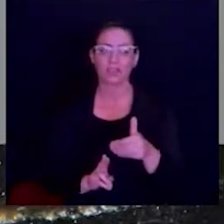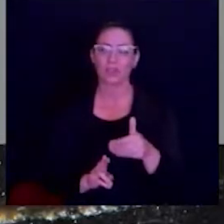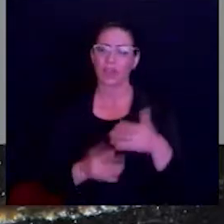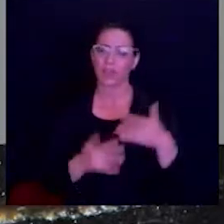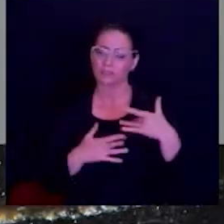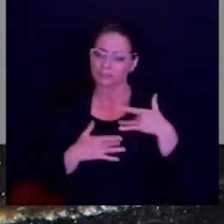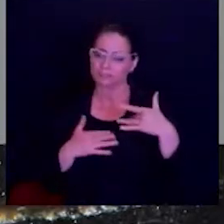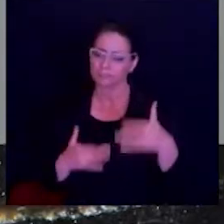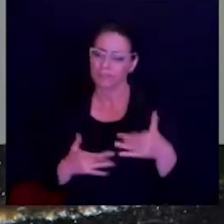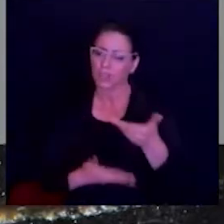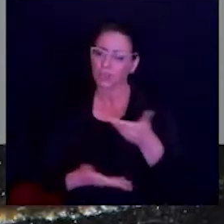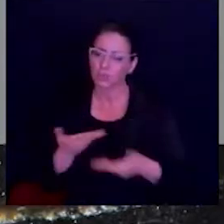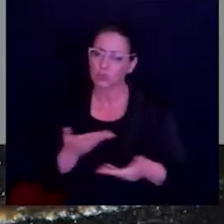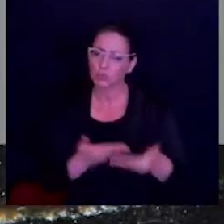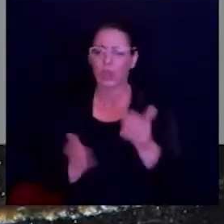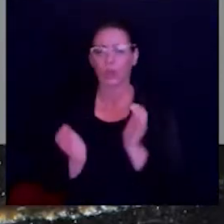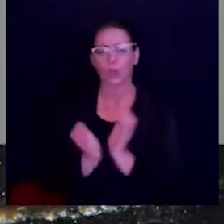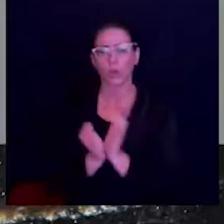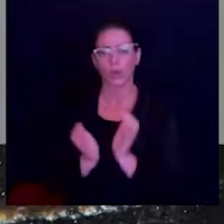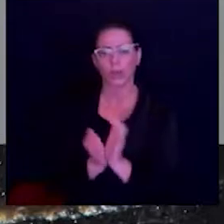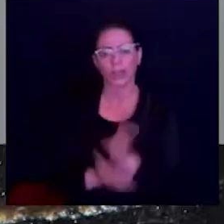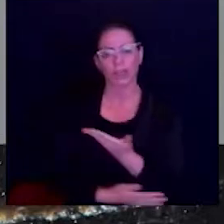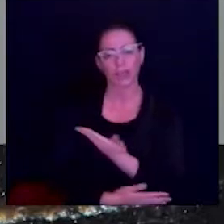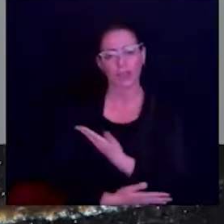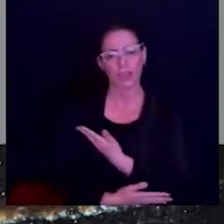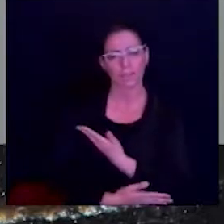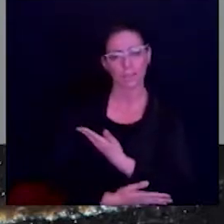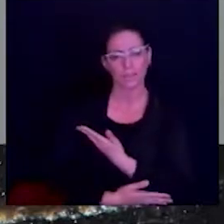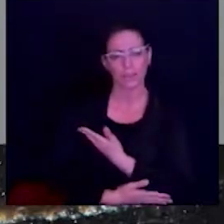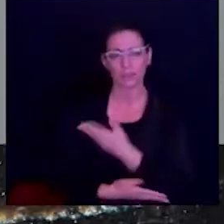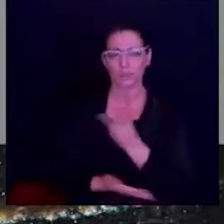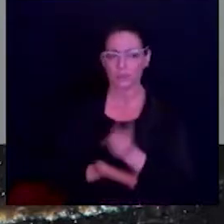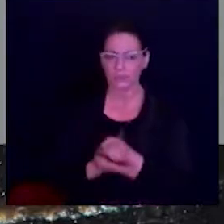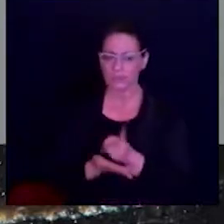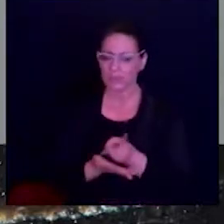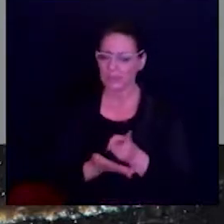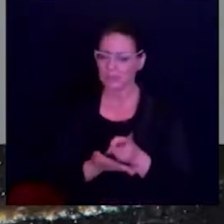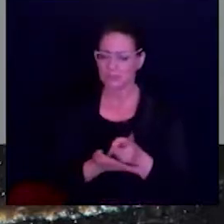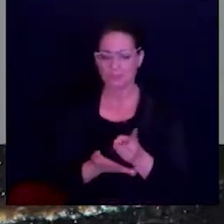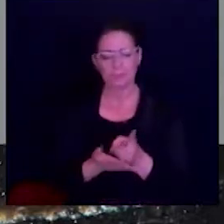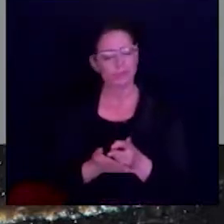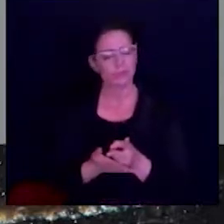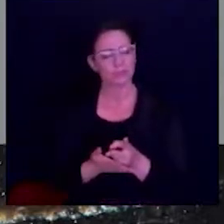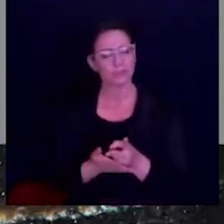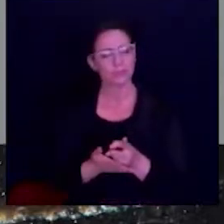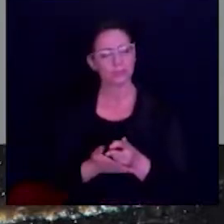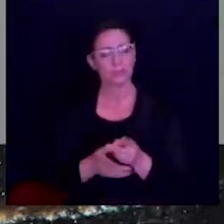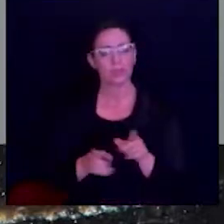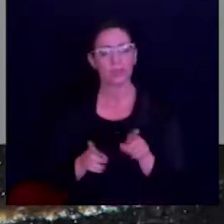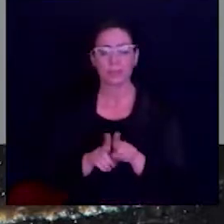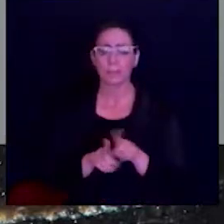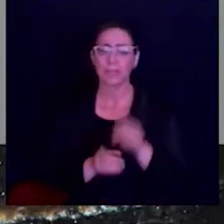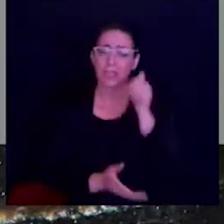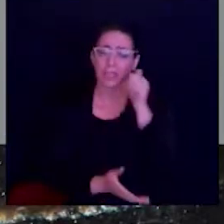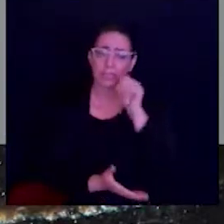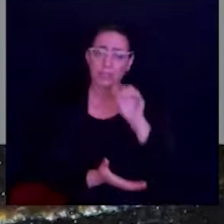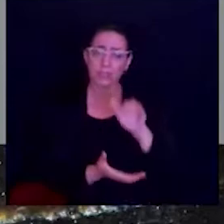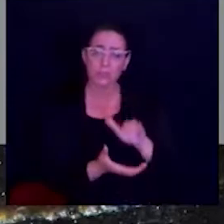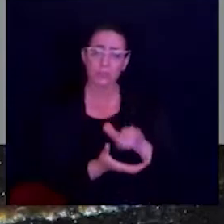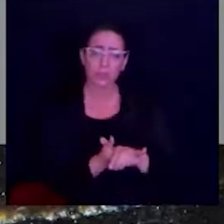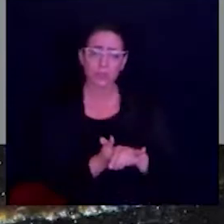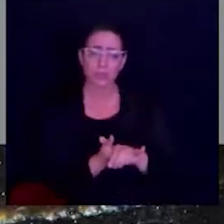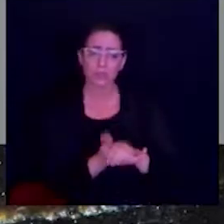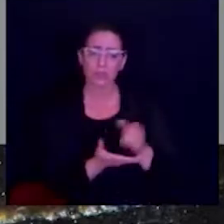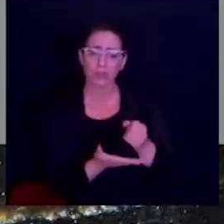A generosidade dos colegas e amigos que me oferecem esta enorme distinção. A Nina, minha esposa, apoio